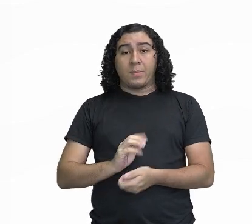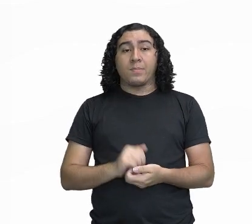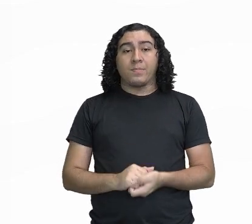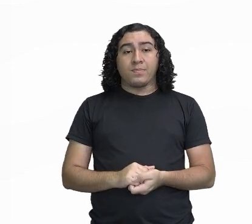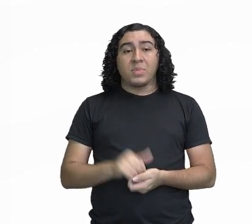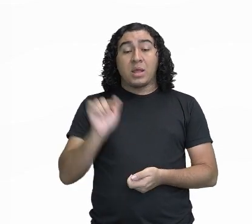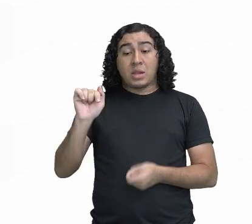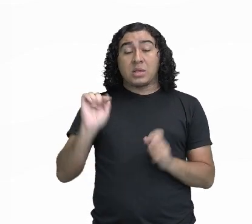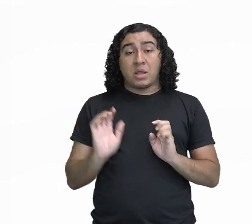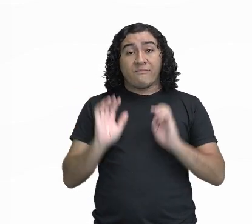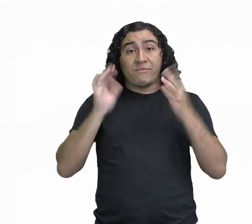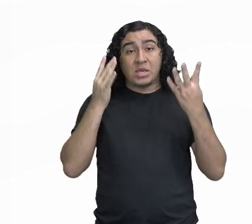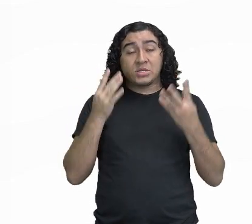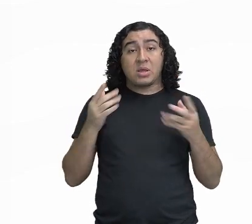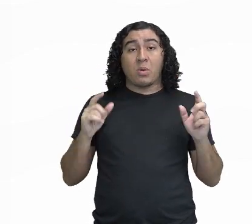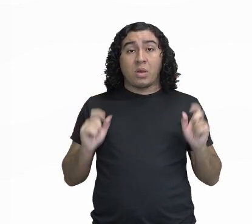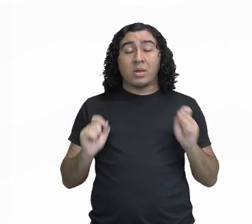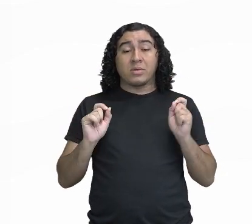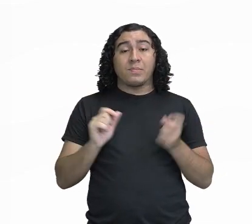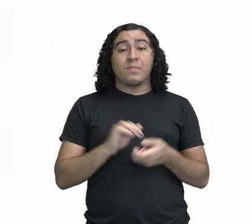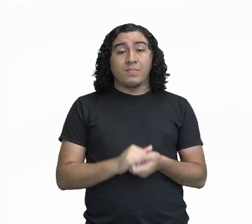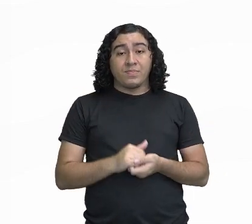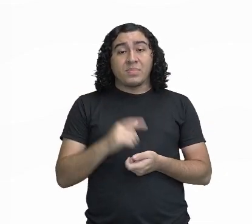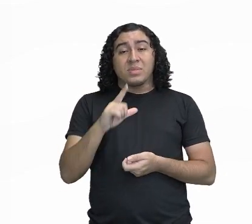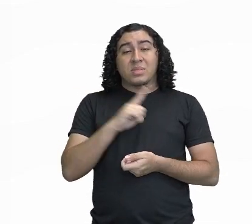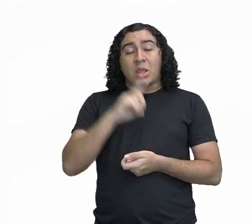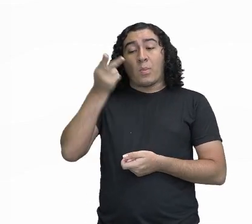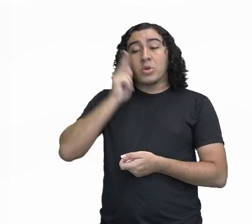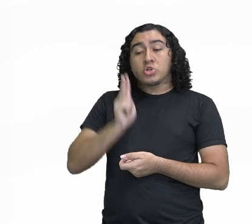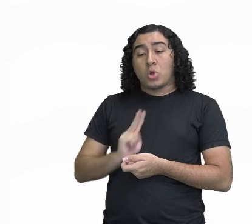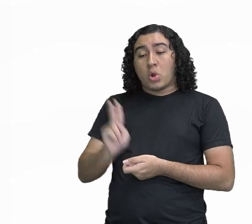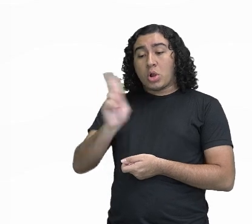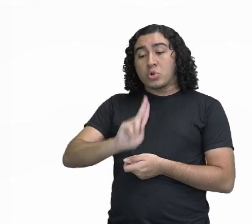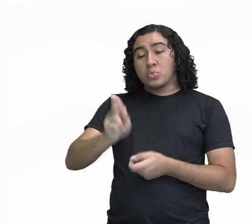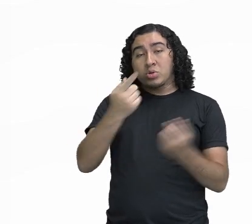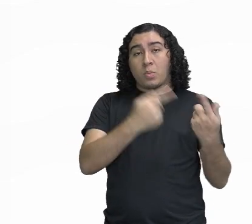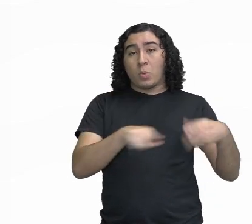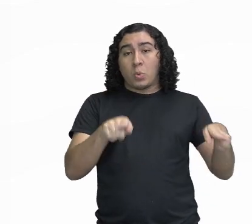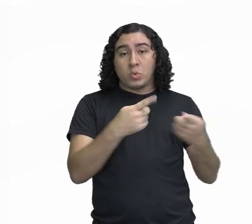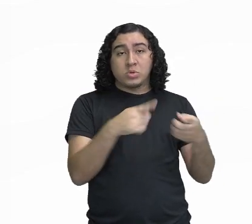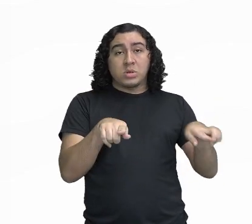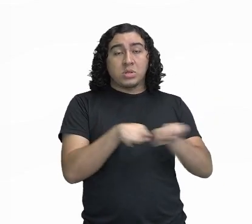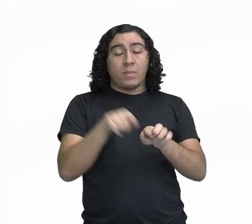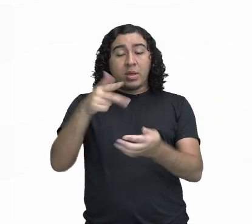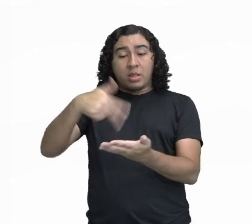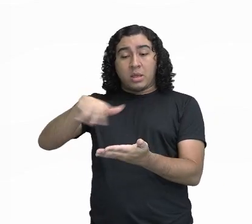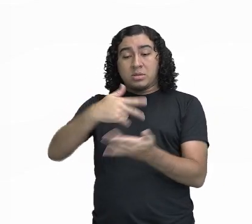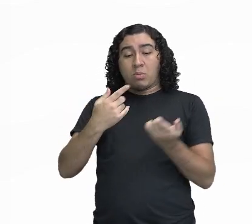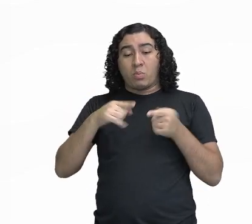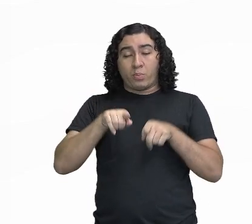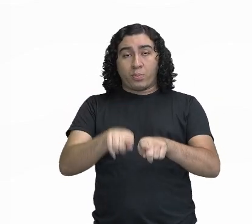Nesse festejo, há a encenação de uma narrativa por meio de música e dança.